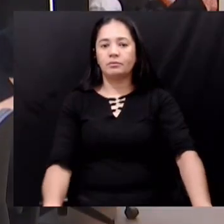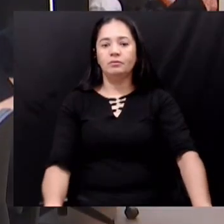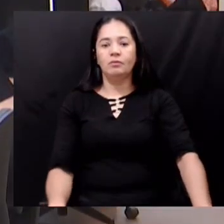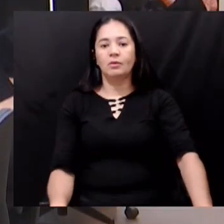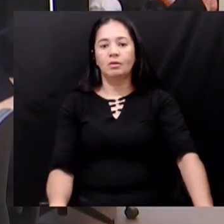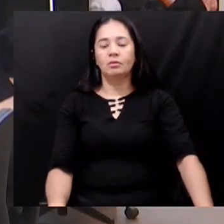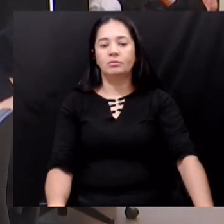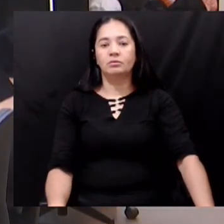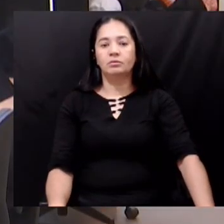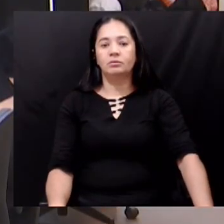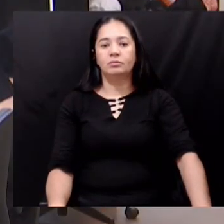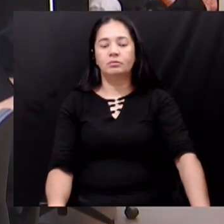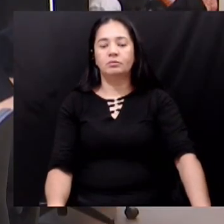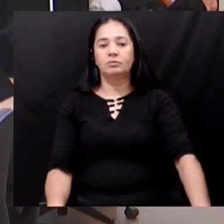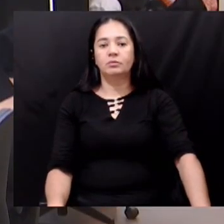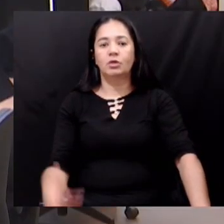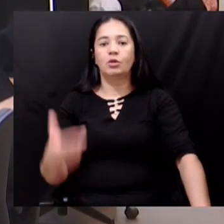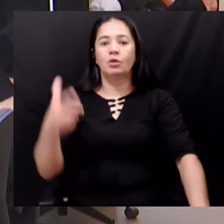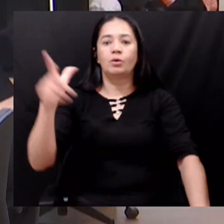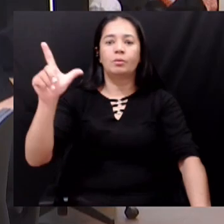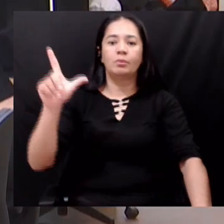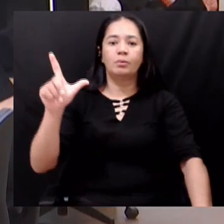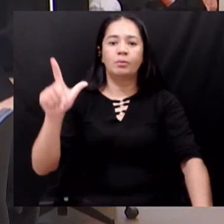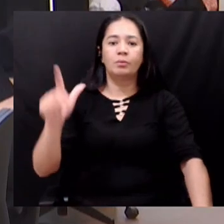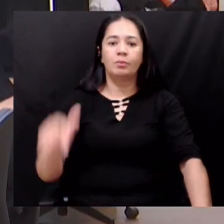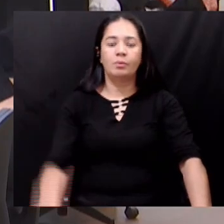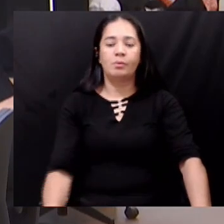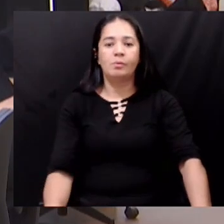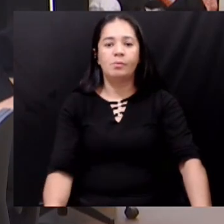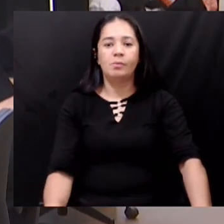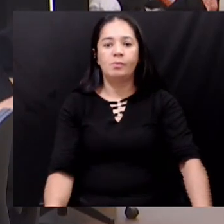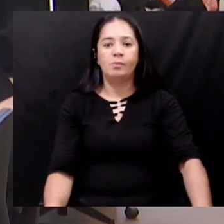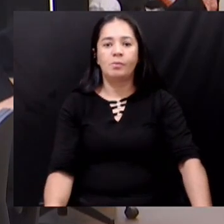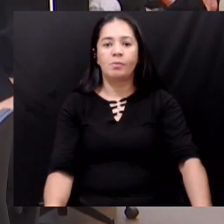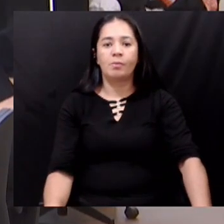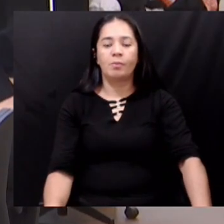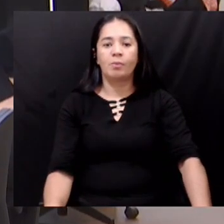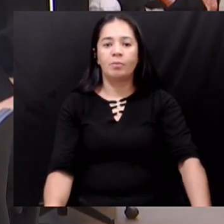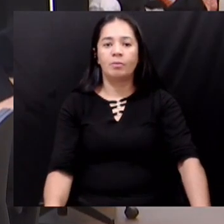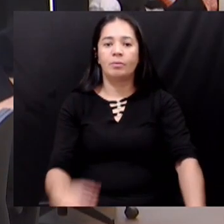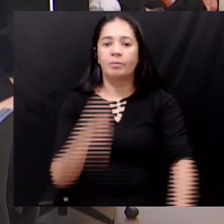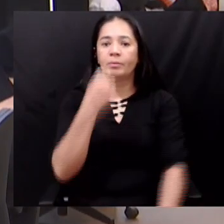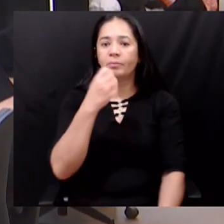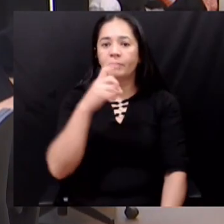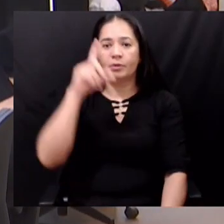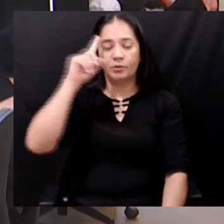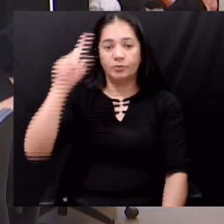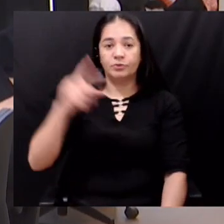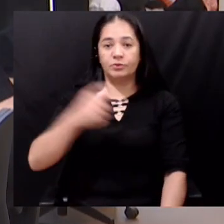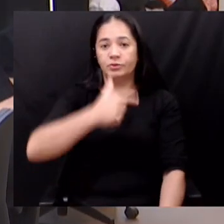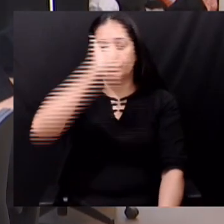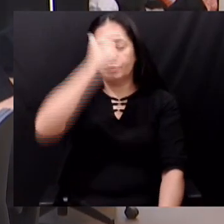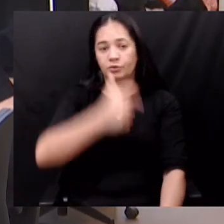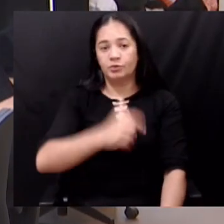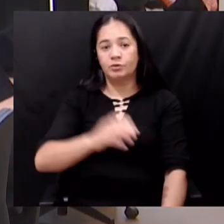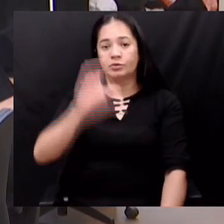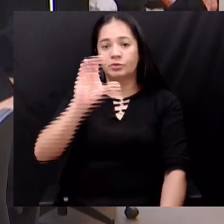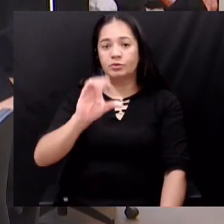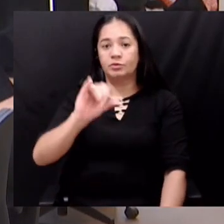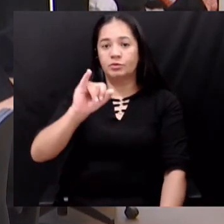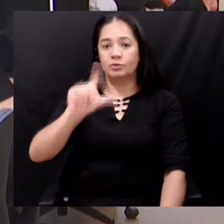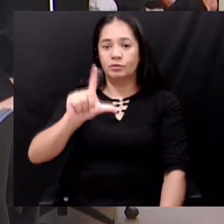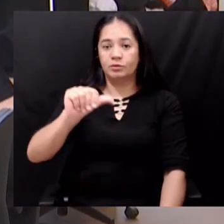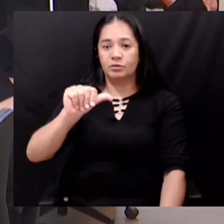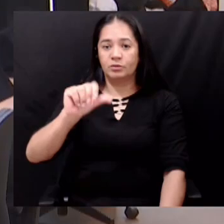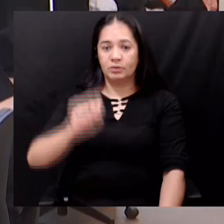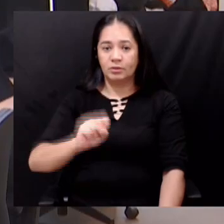Mais questões? Vamos lá, Silas. Bom dia, eu sou o Silas, do cursinho Herbert de Souza. Antes